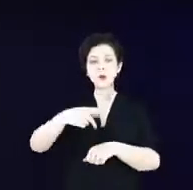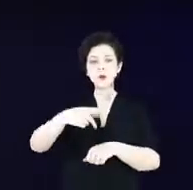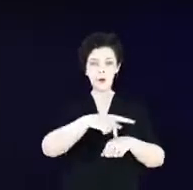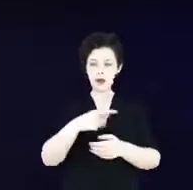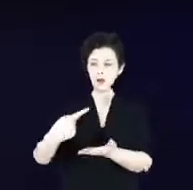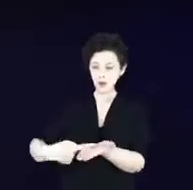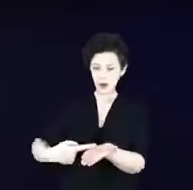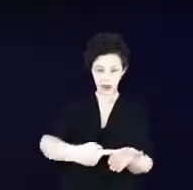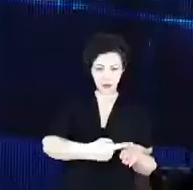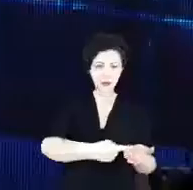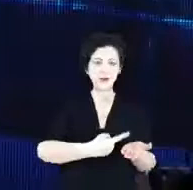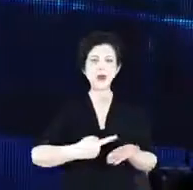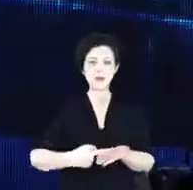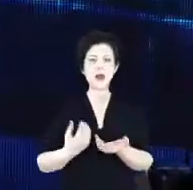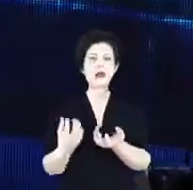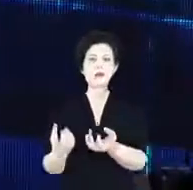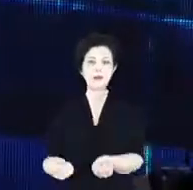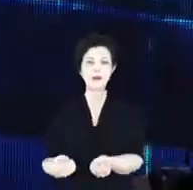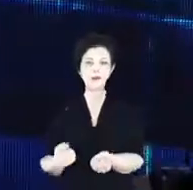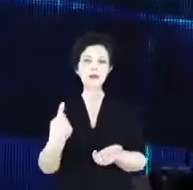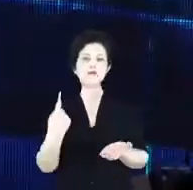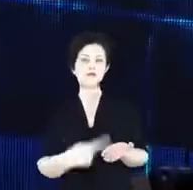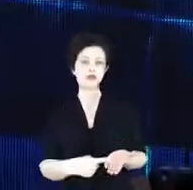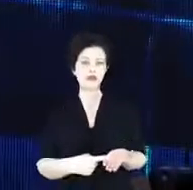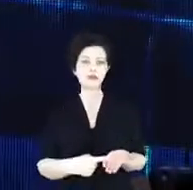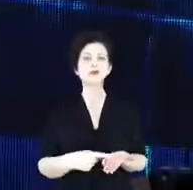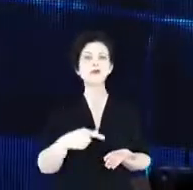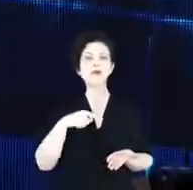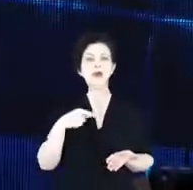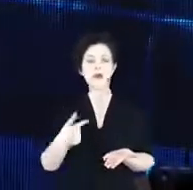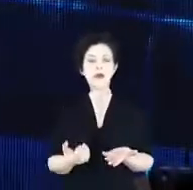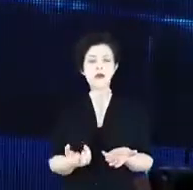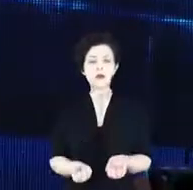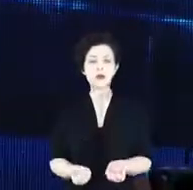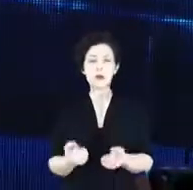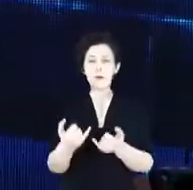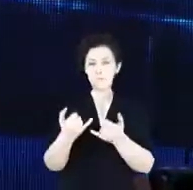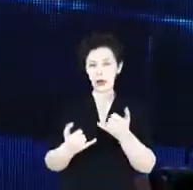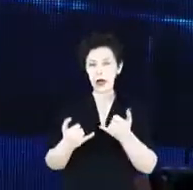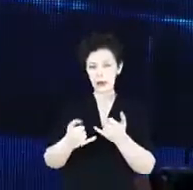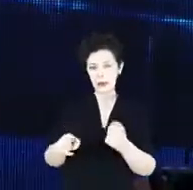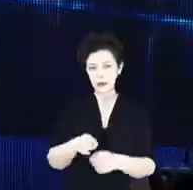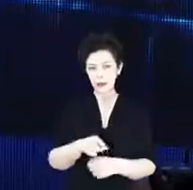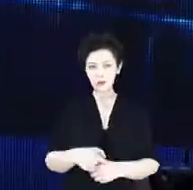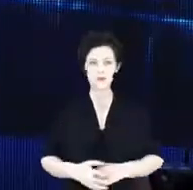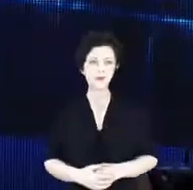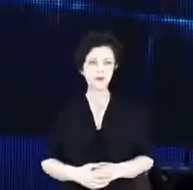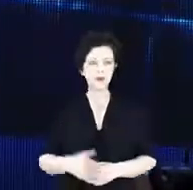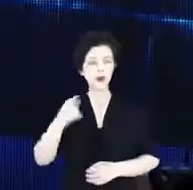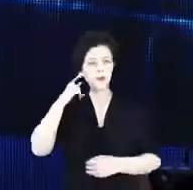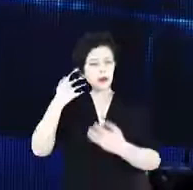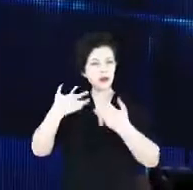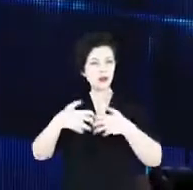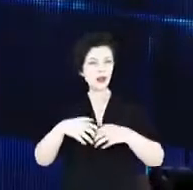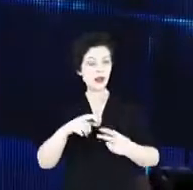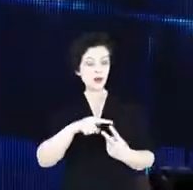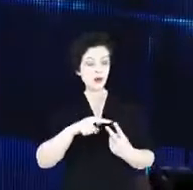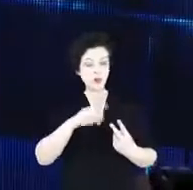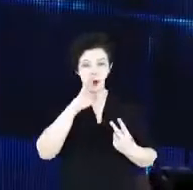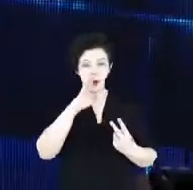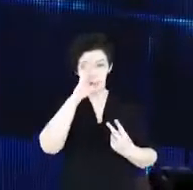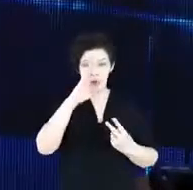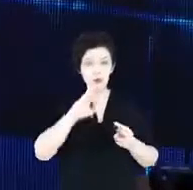também assumiram também compromissos similares. Pensando, voltando para os dois pilares, né, no tema do